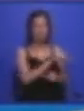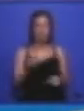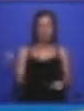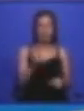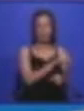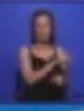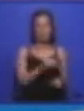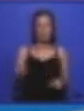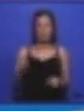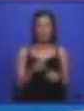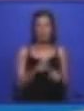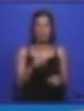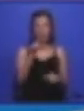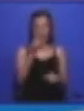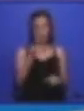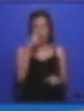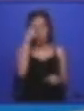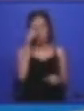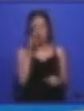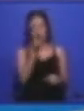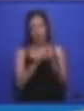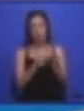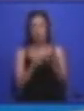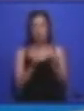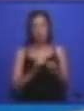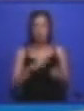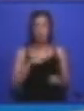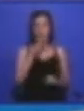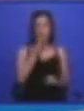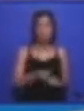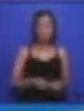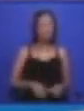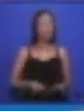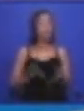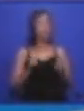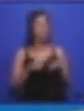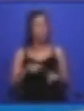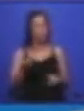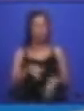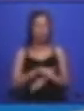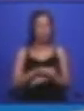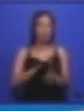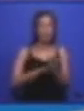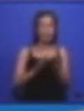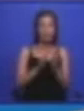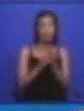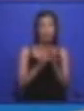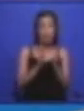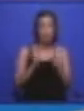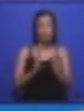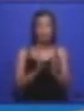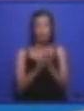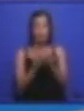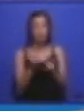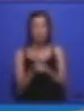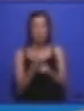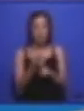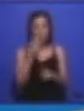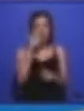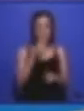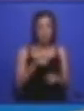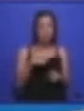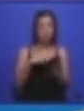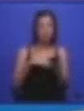outro. Sem documentos. Aquele. E eu estava farta de lhe dizer, Júlio, não vais para a rua sem a documentação. Porque a pessoa que